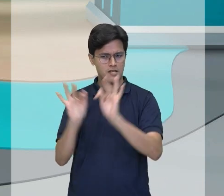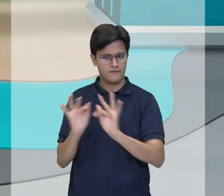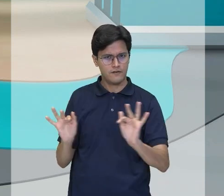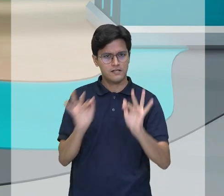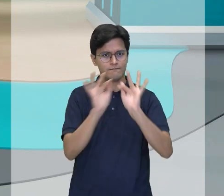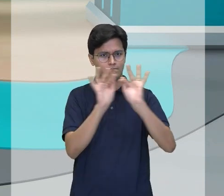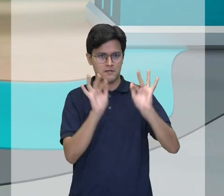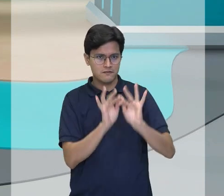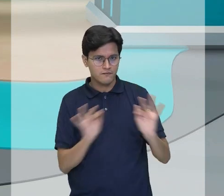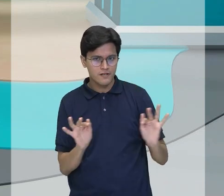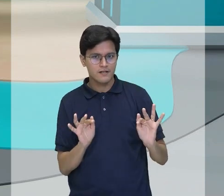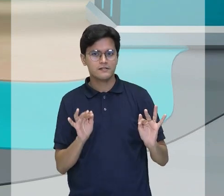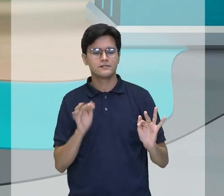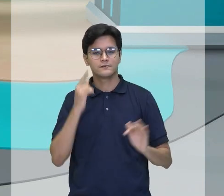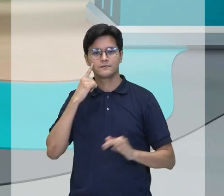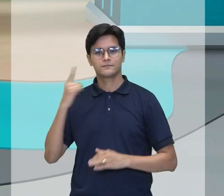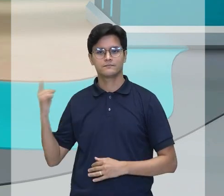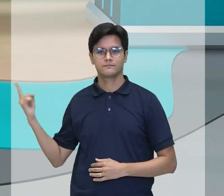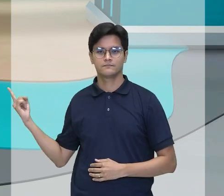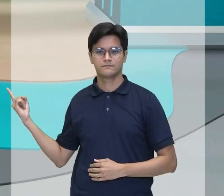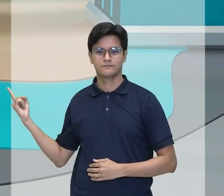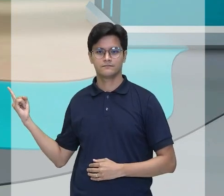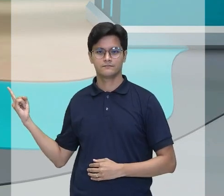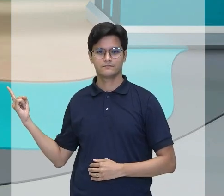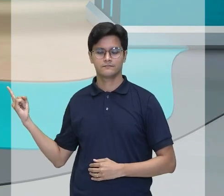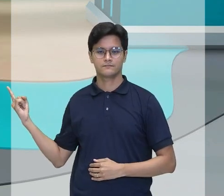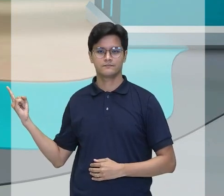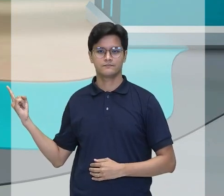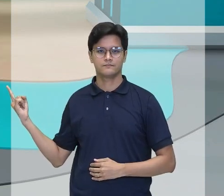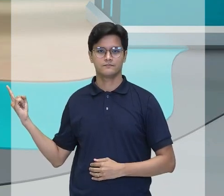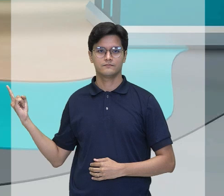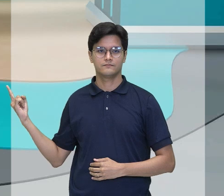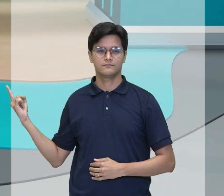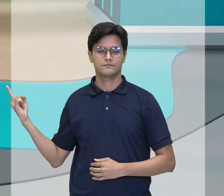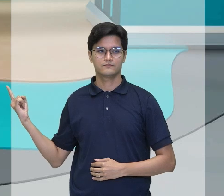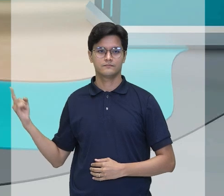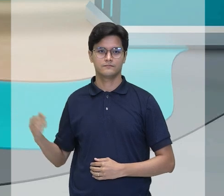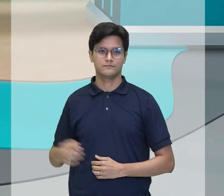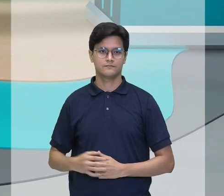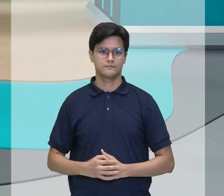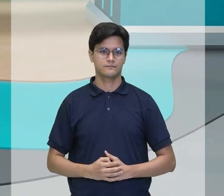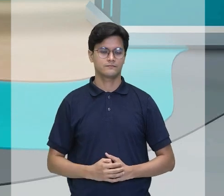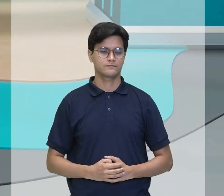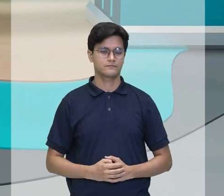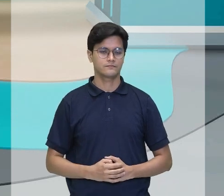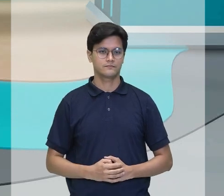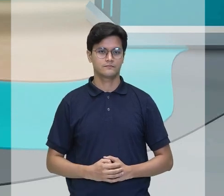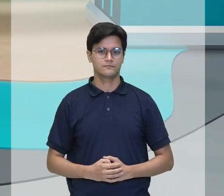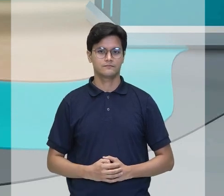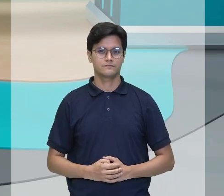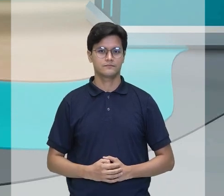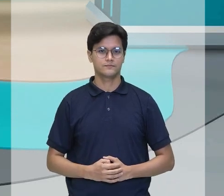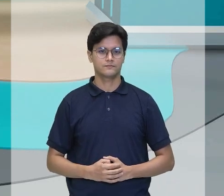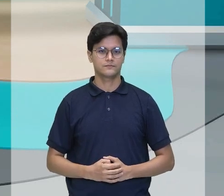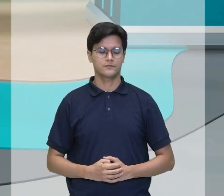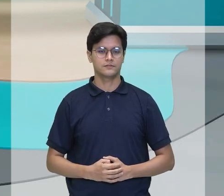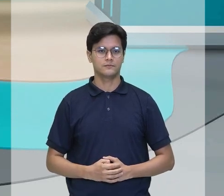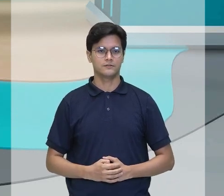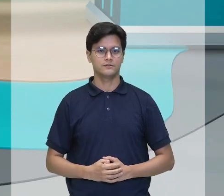love you. Do you like them? They listen to